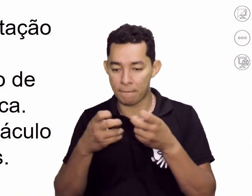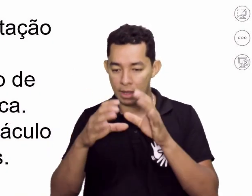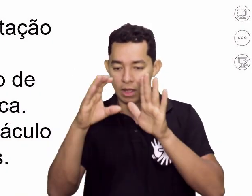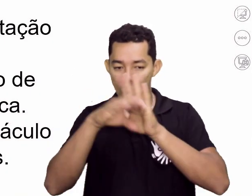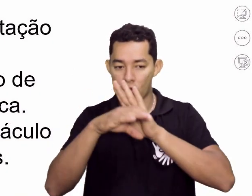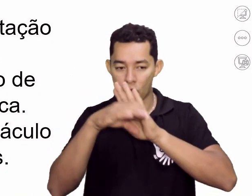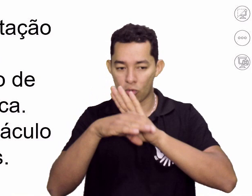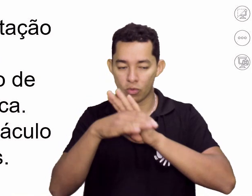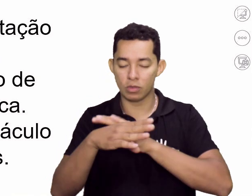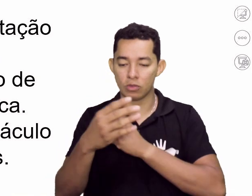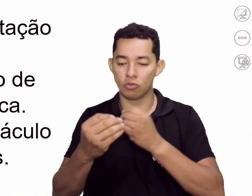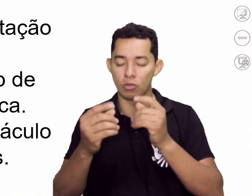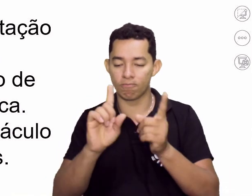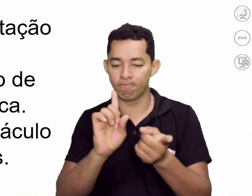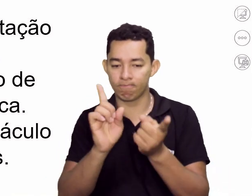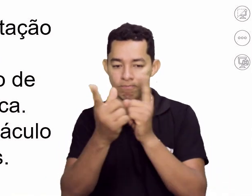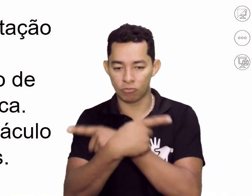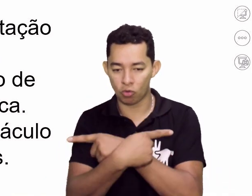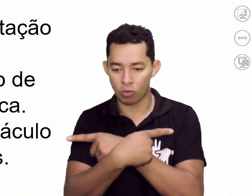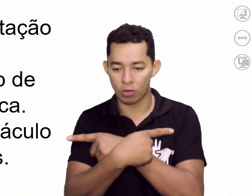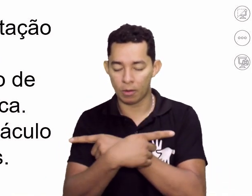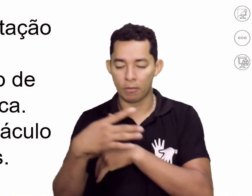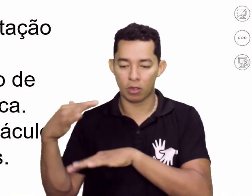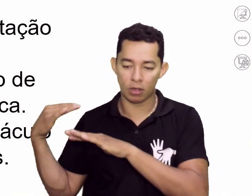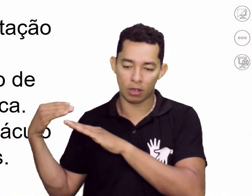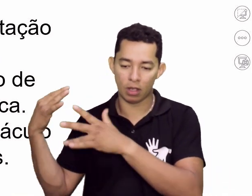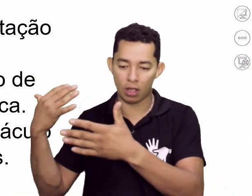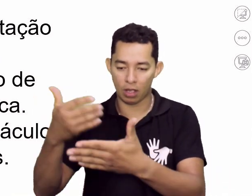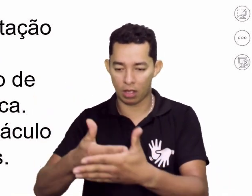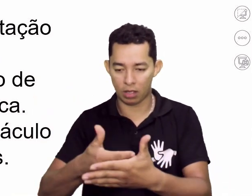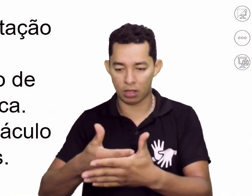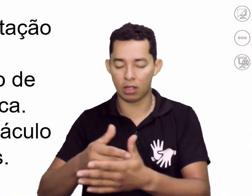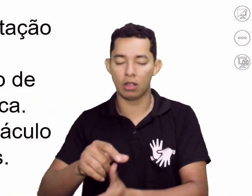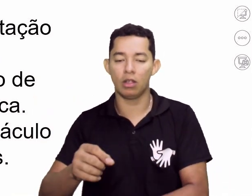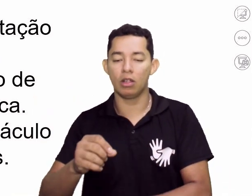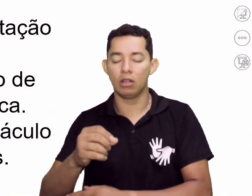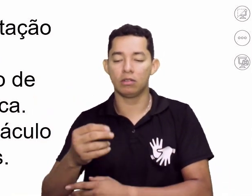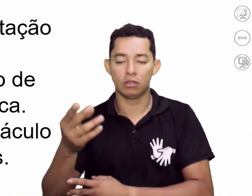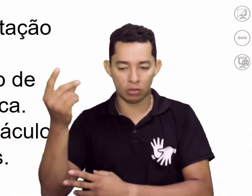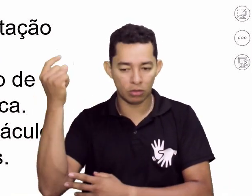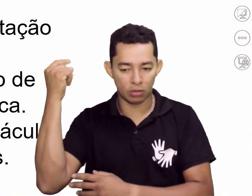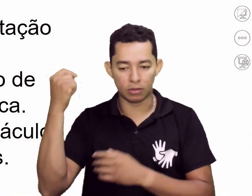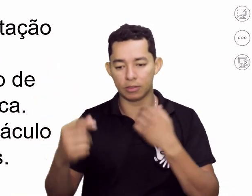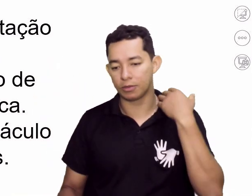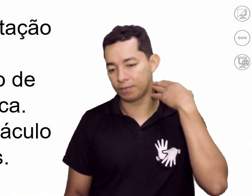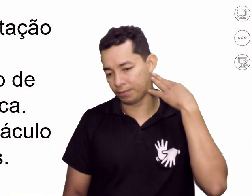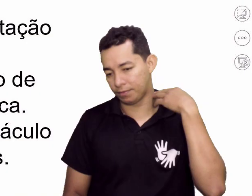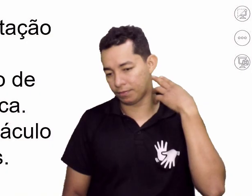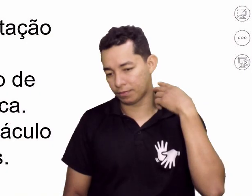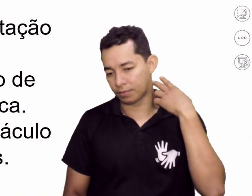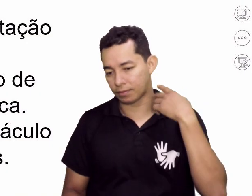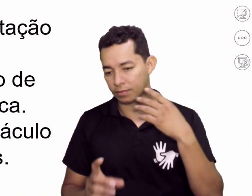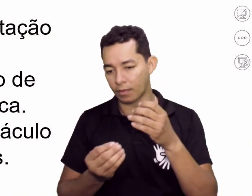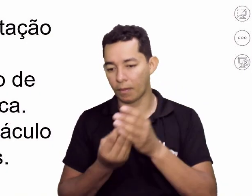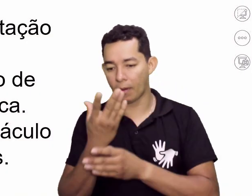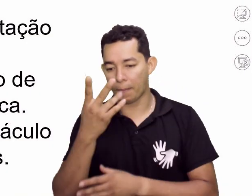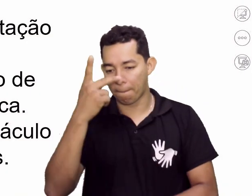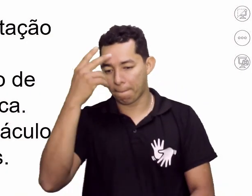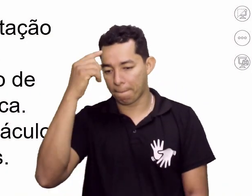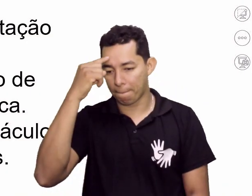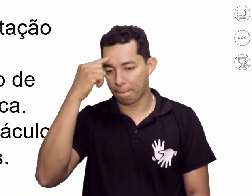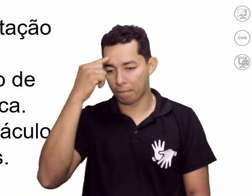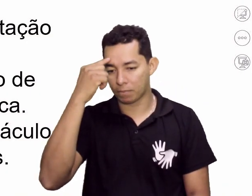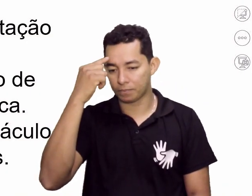como contraposição à tradição dos grandes espetáculos. Será que isso aí foi criado,